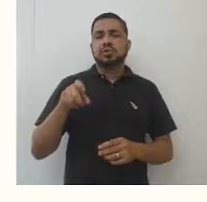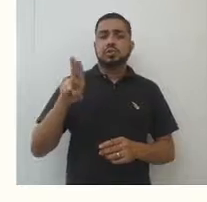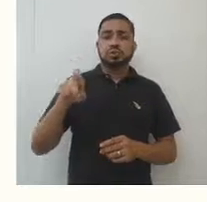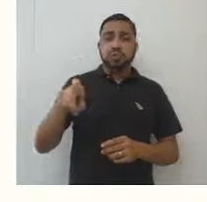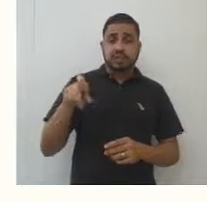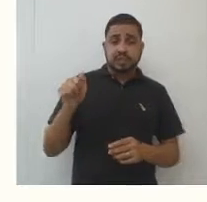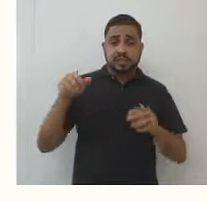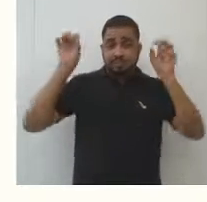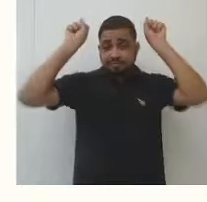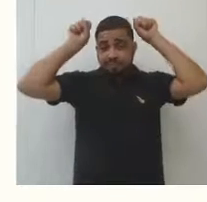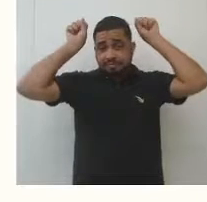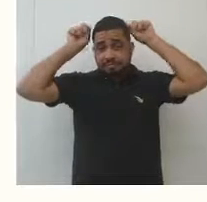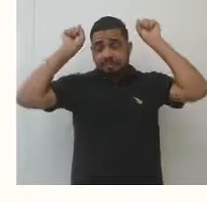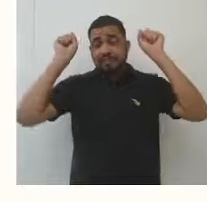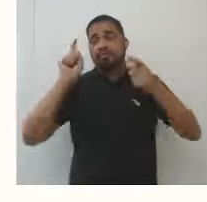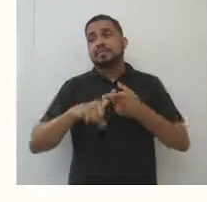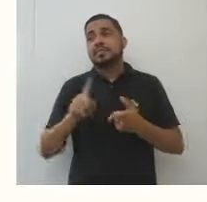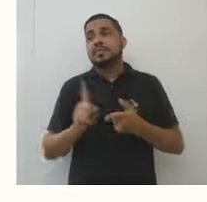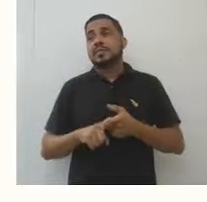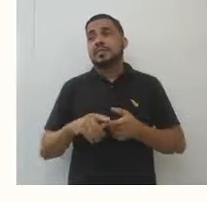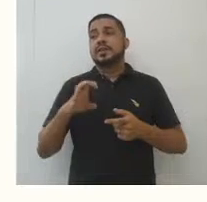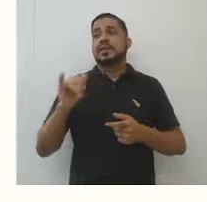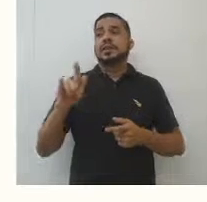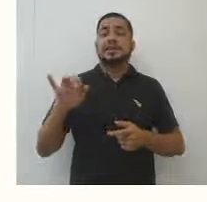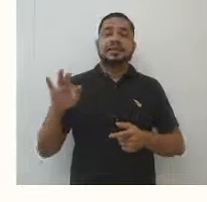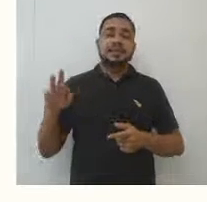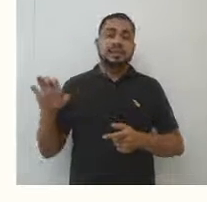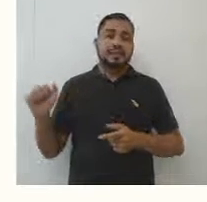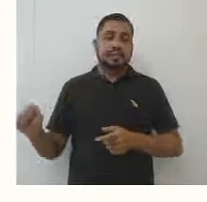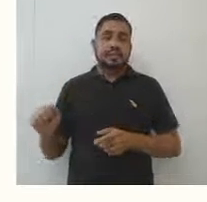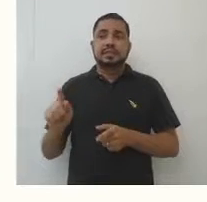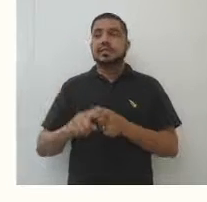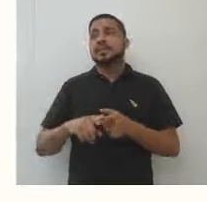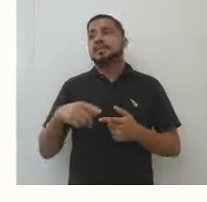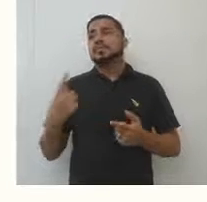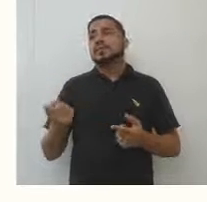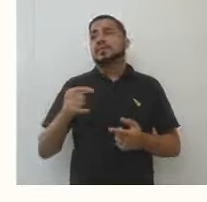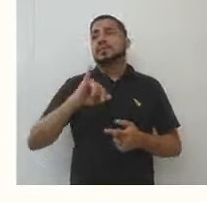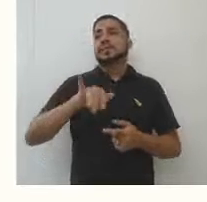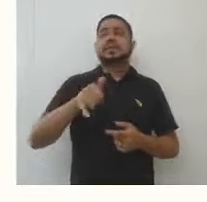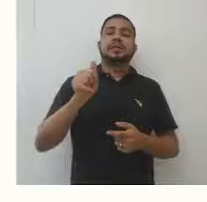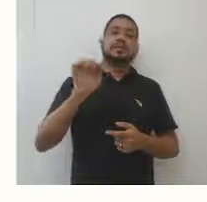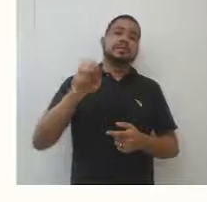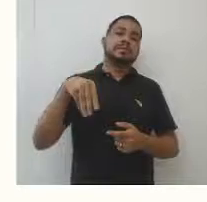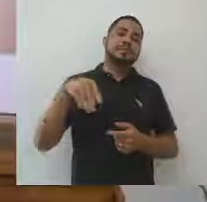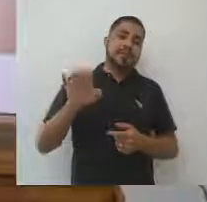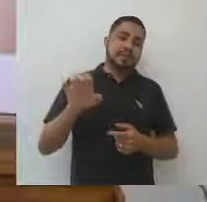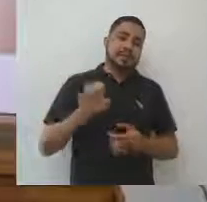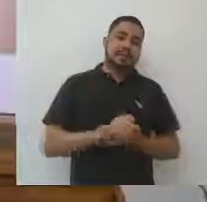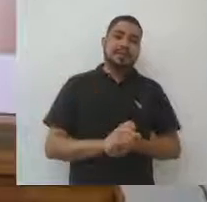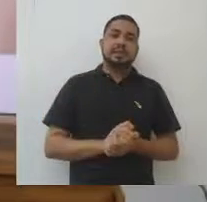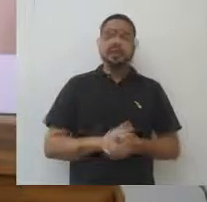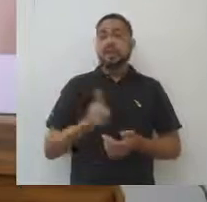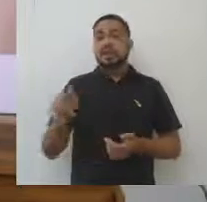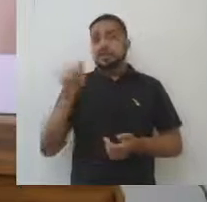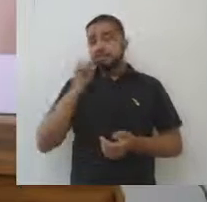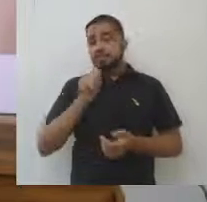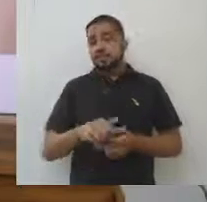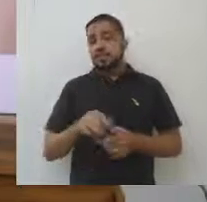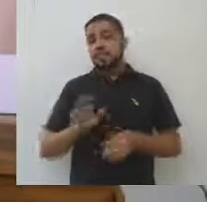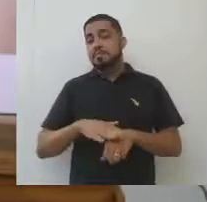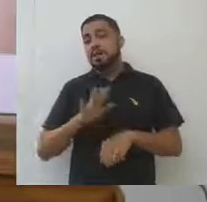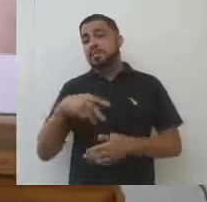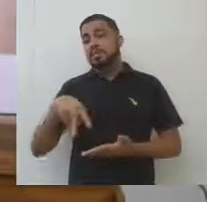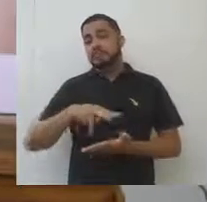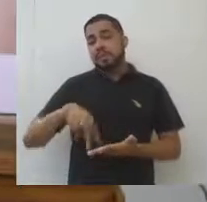da Xuxa. A gente tem Clarissa Bujanra, tem Jaime Arocha também. Então, Clarissa Bujanra, ela está muito mais para